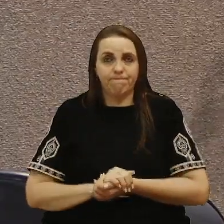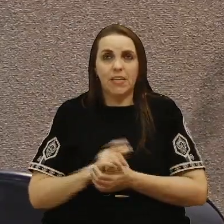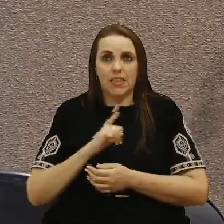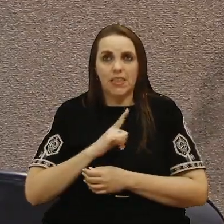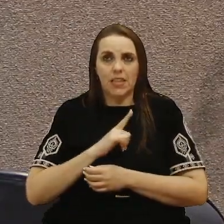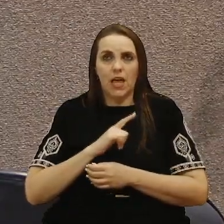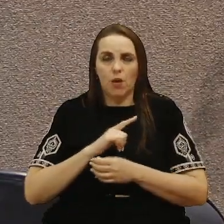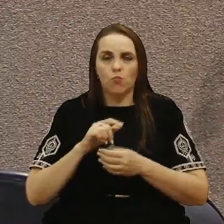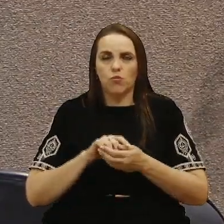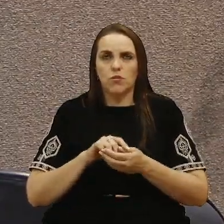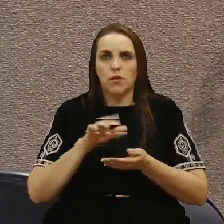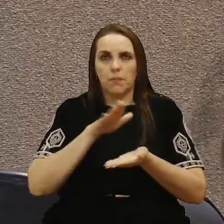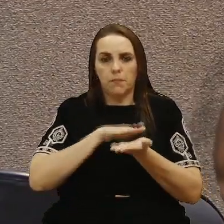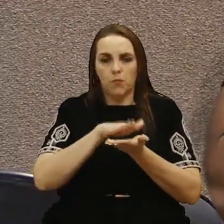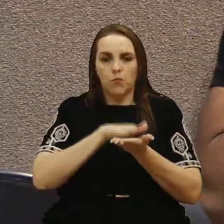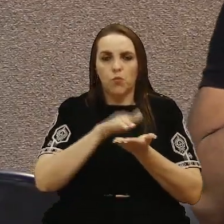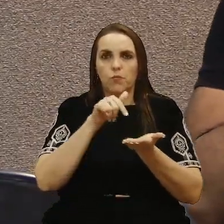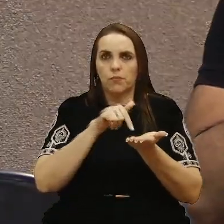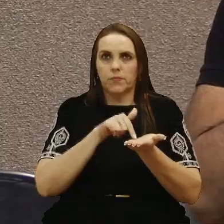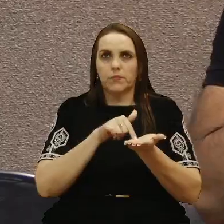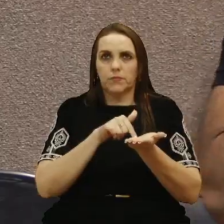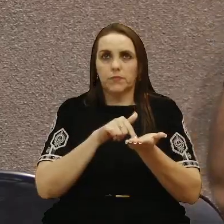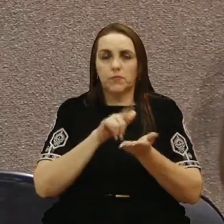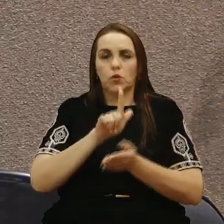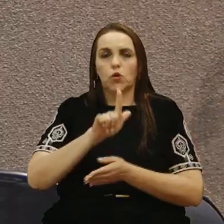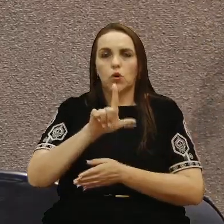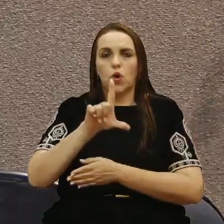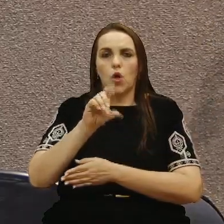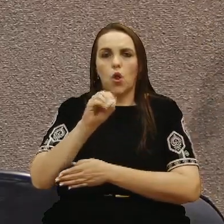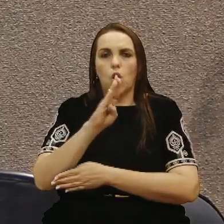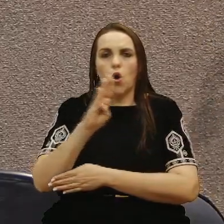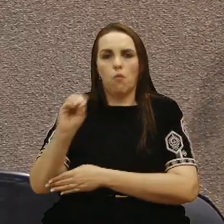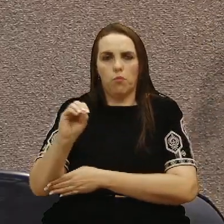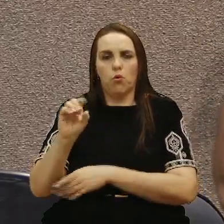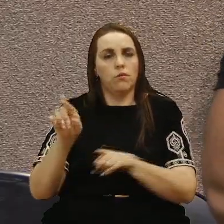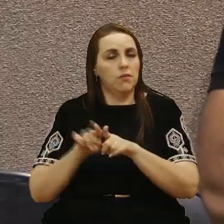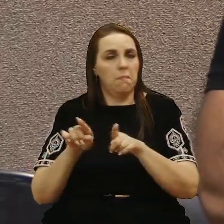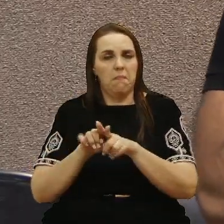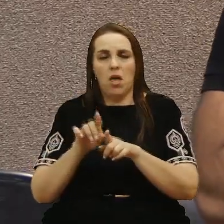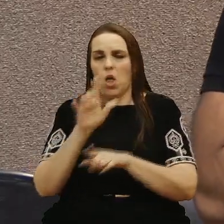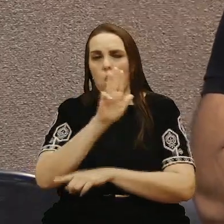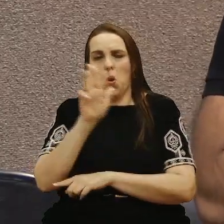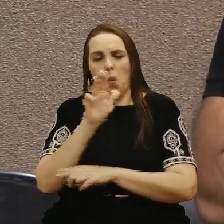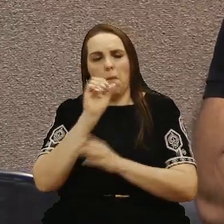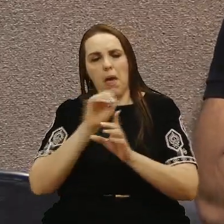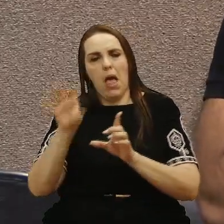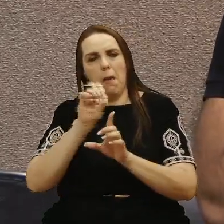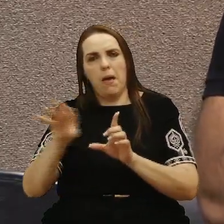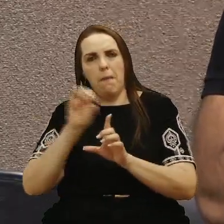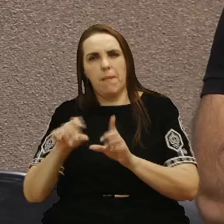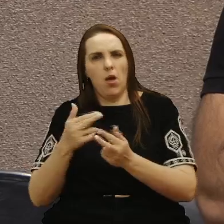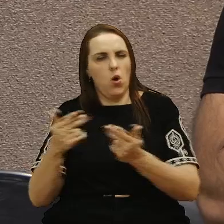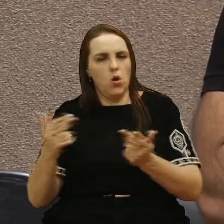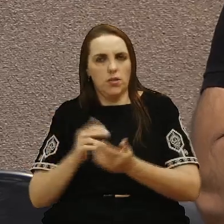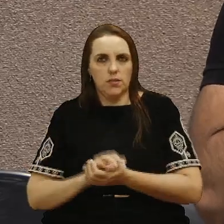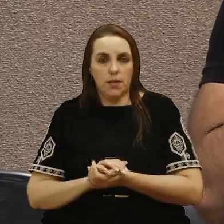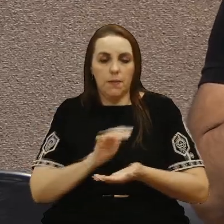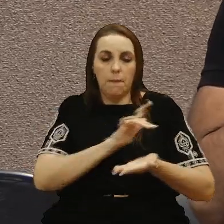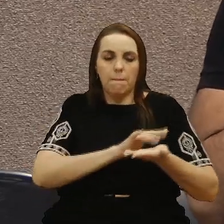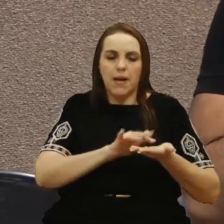matéria do próprio Globo, que é canal Lula de Comunicações, dizendo o seguinte: